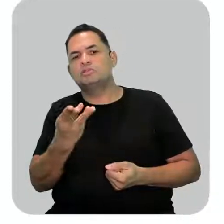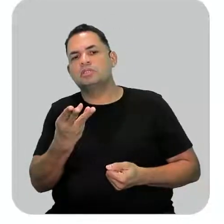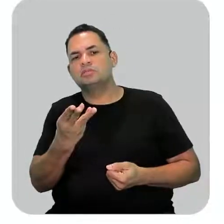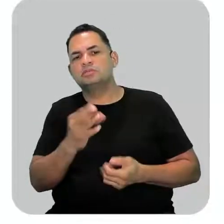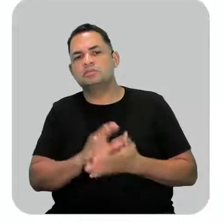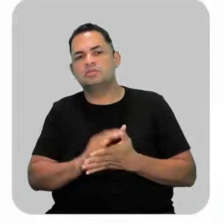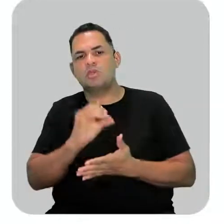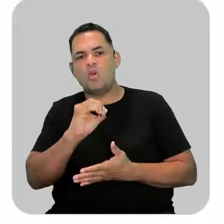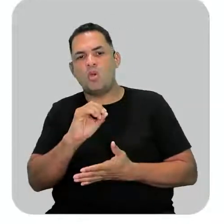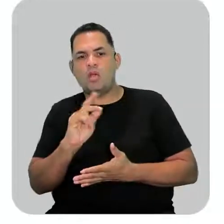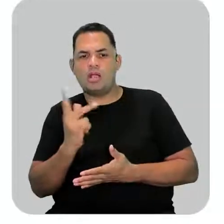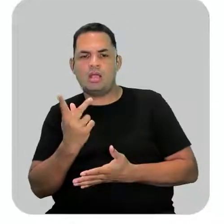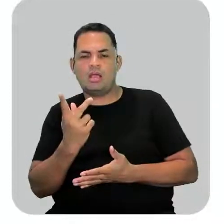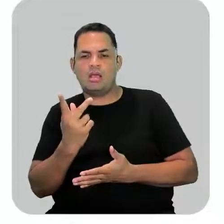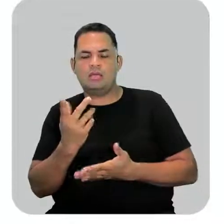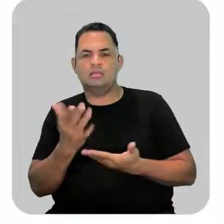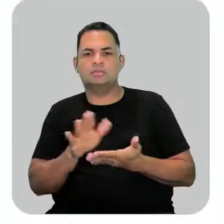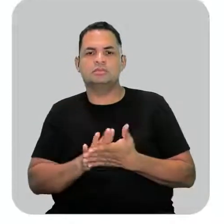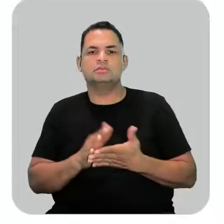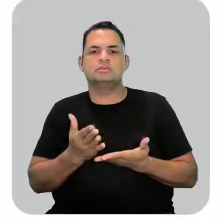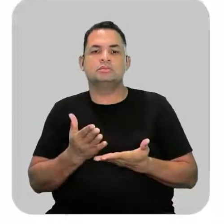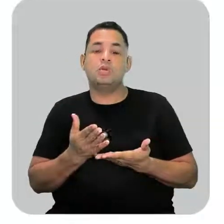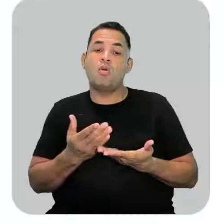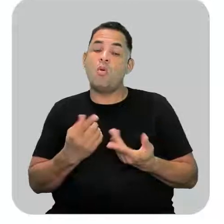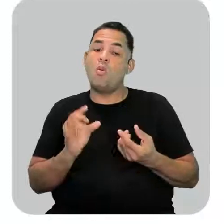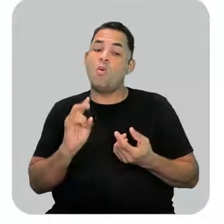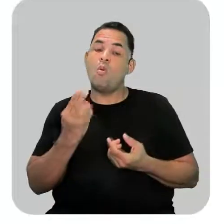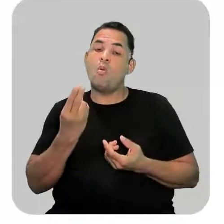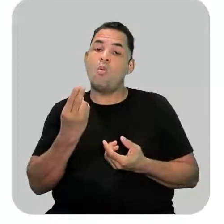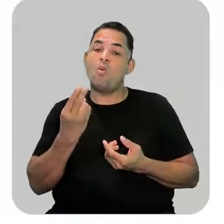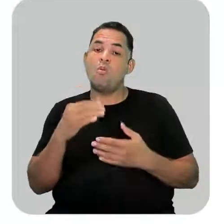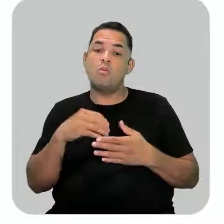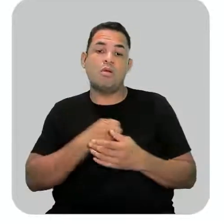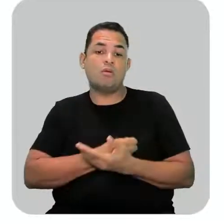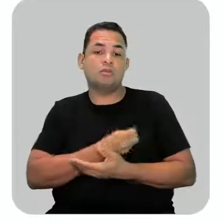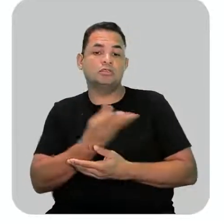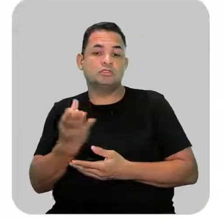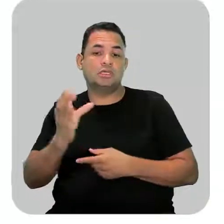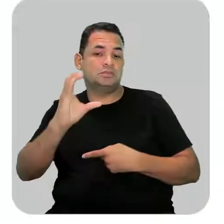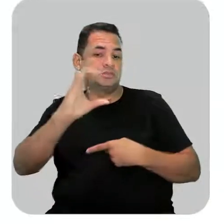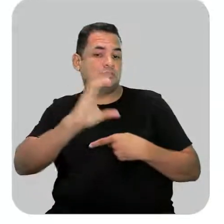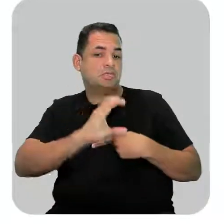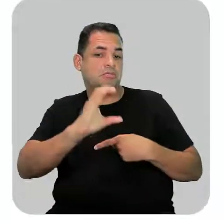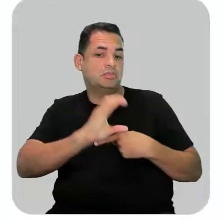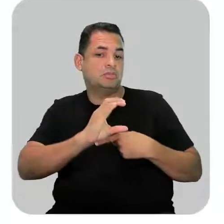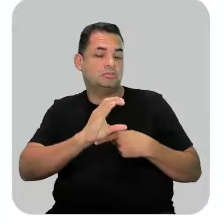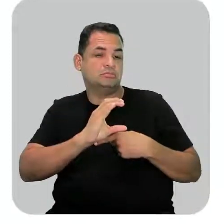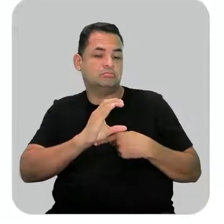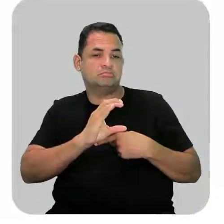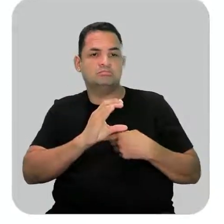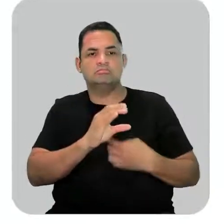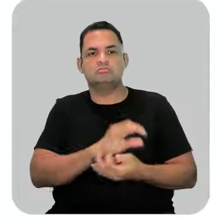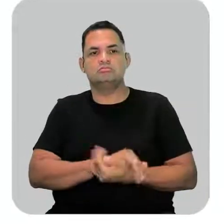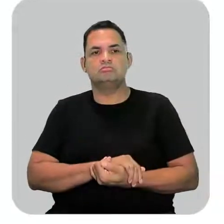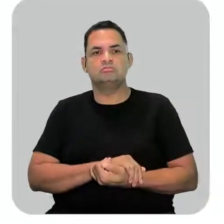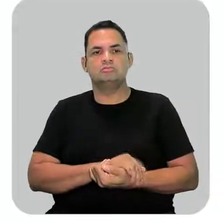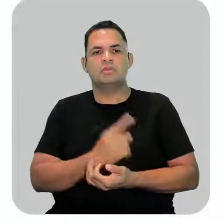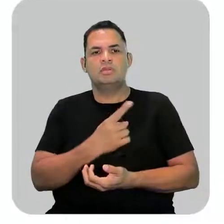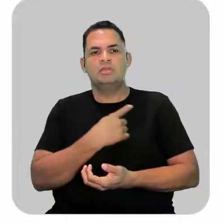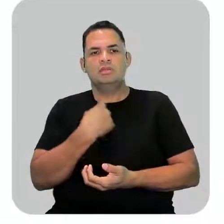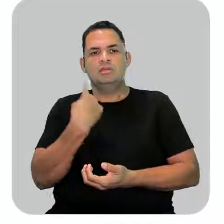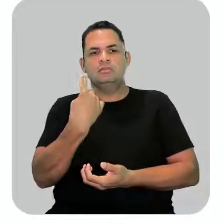apresentam ou de acordo com o tipo de carbono no qual ele está ligado. Aqui nós